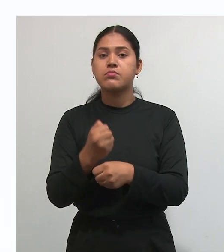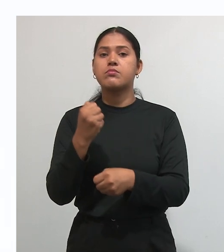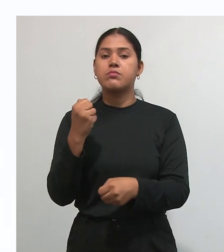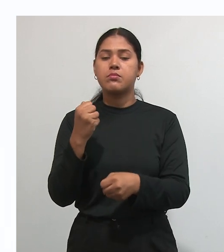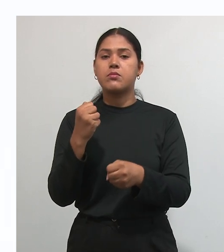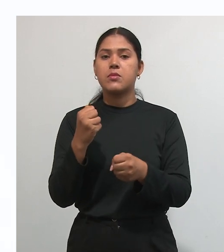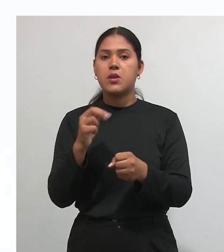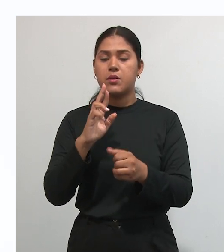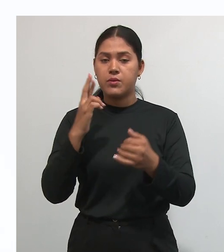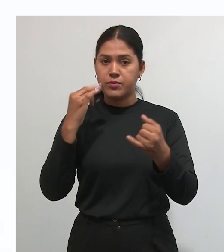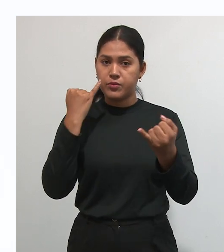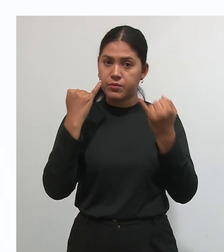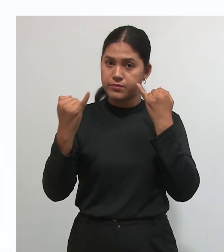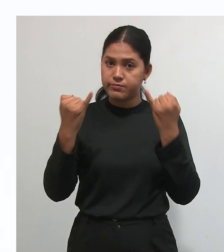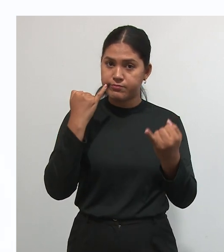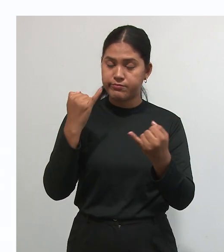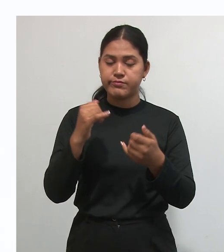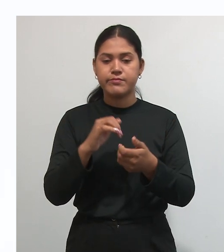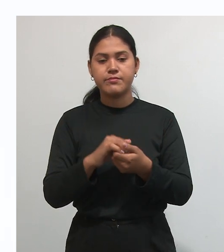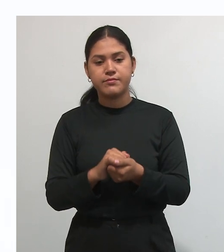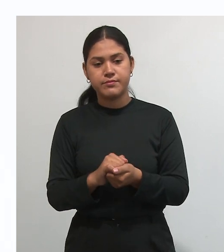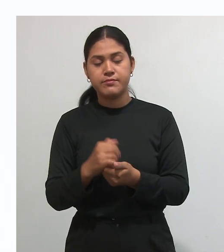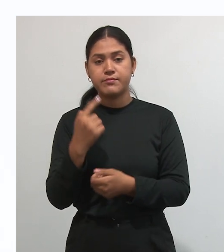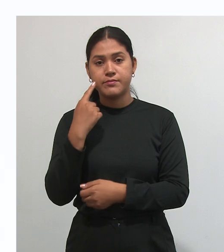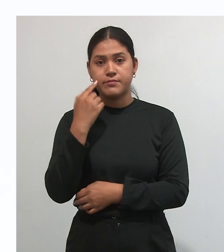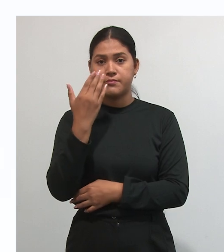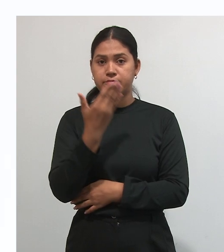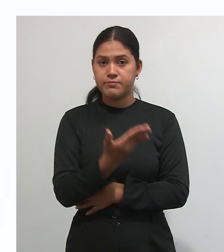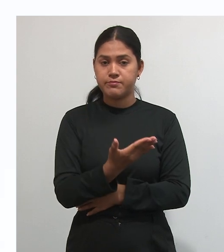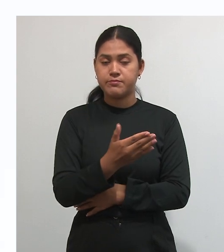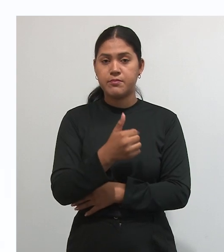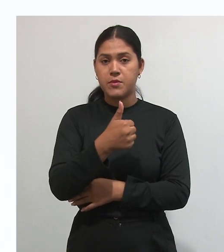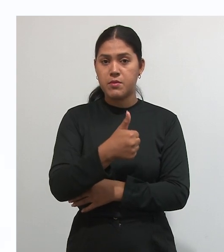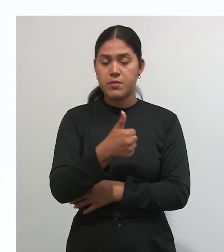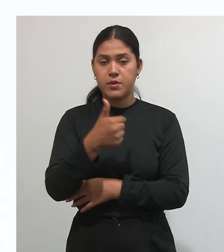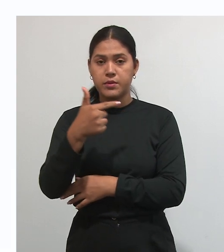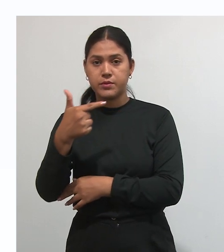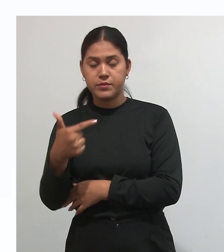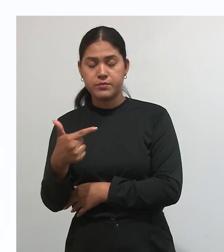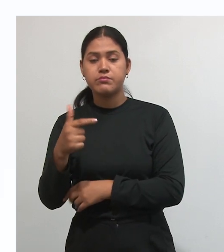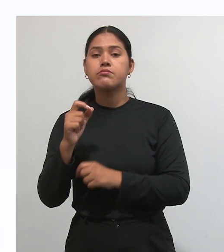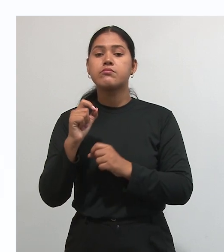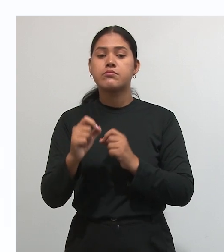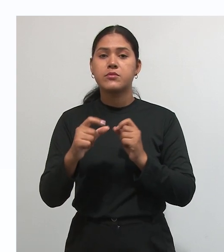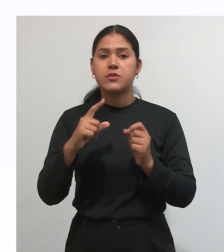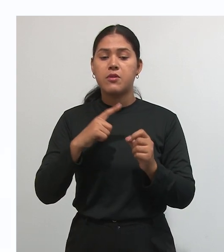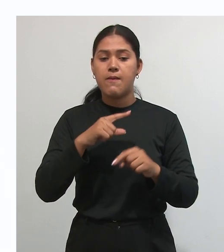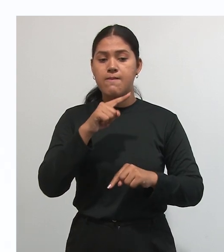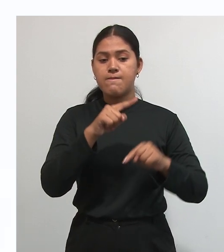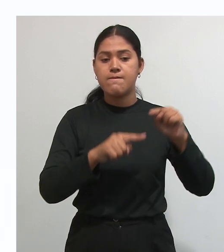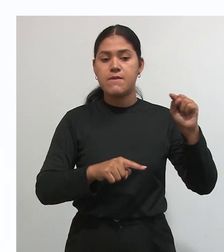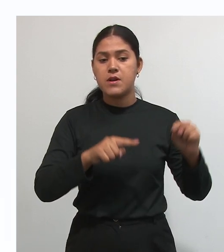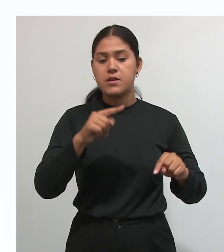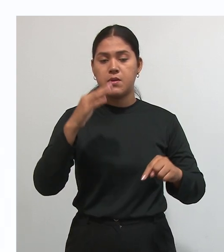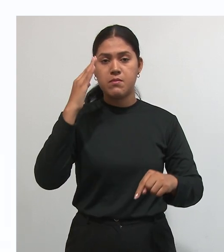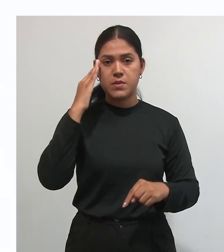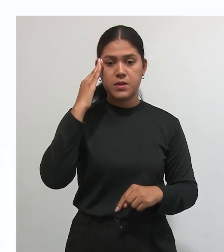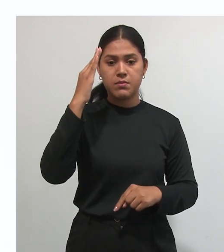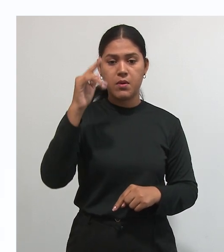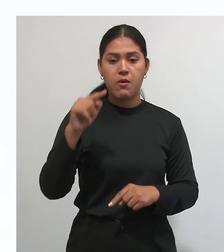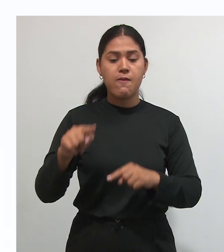quadro principal das variações patrimoniais quantitativas e temos o quadro das variações